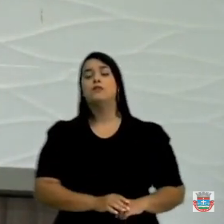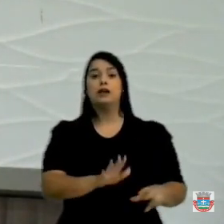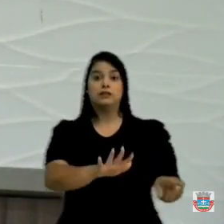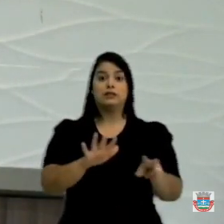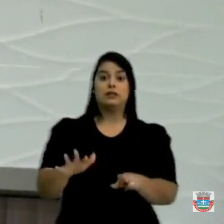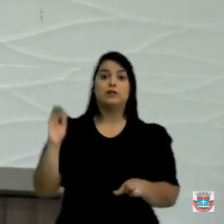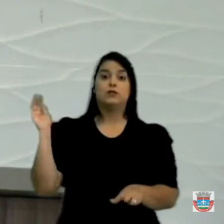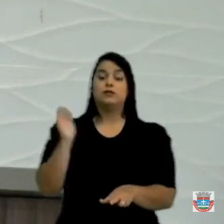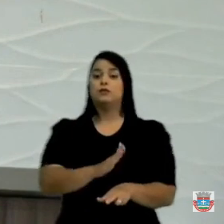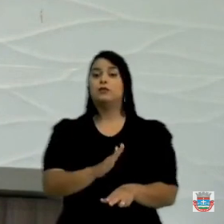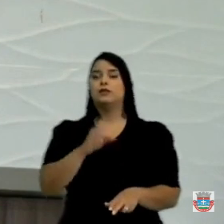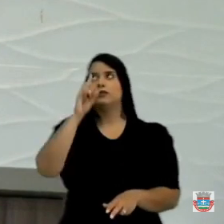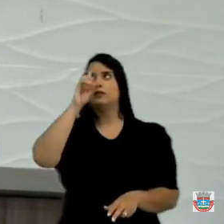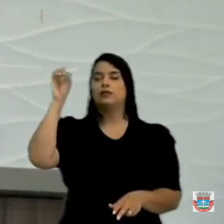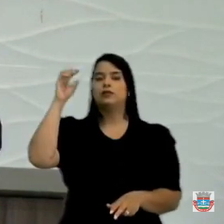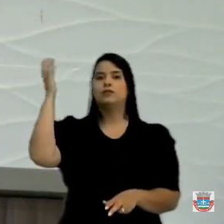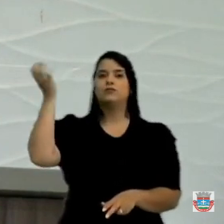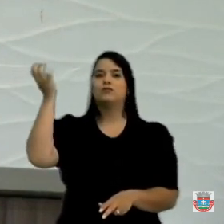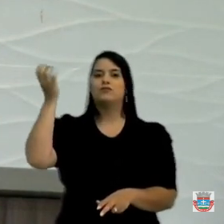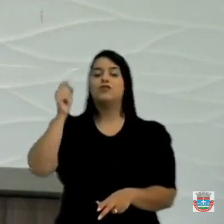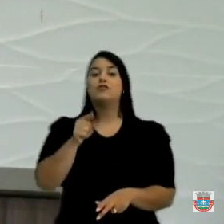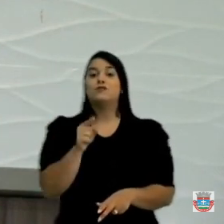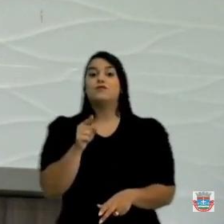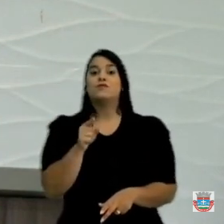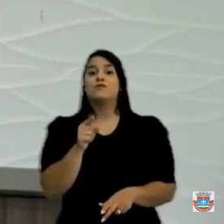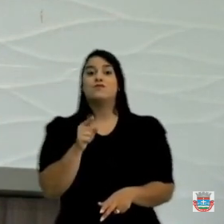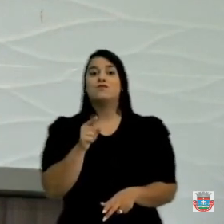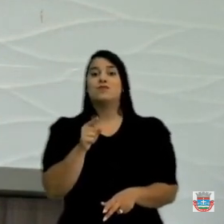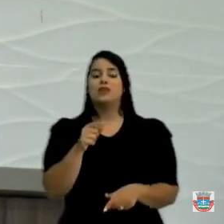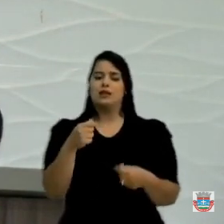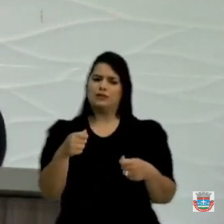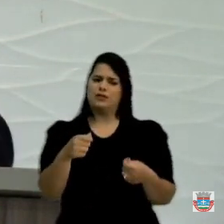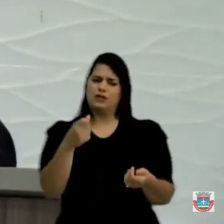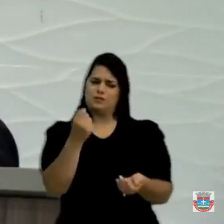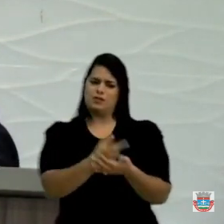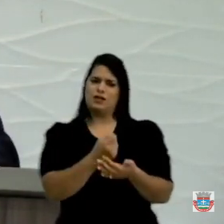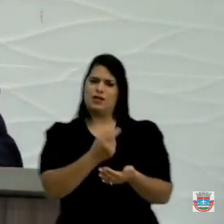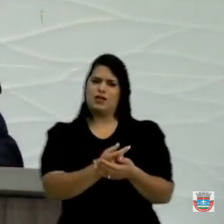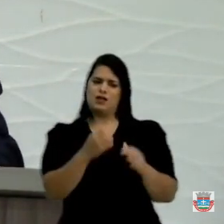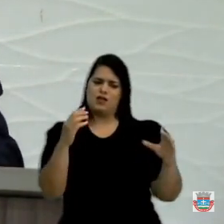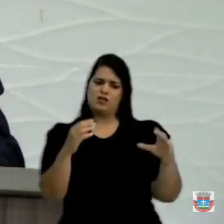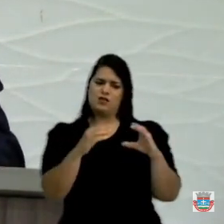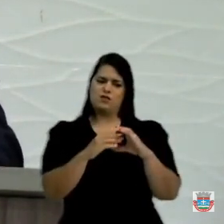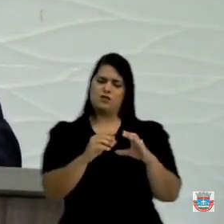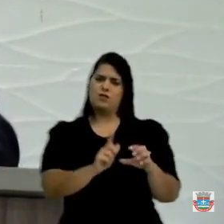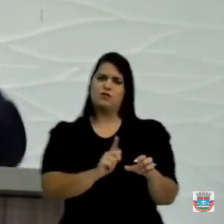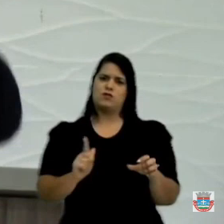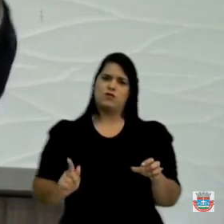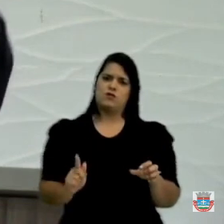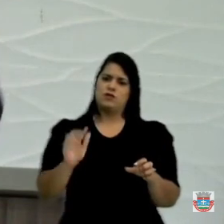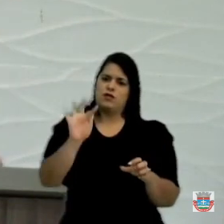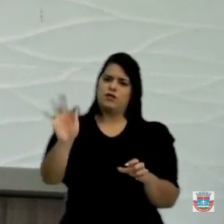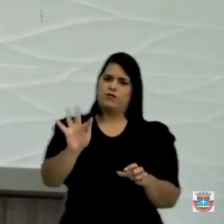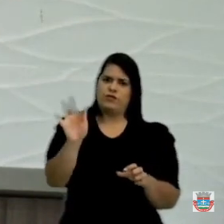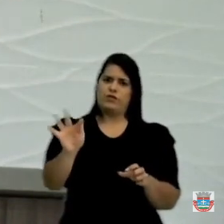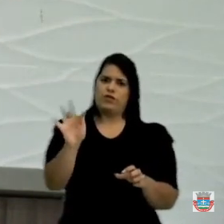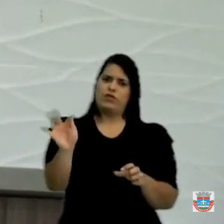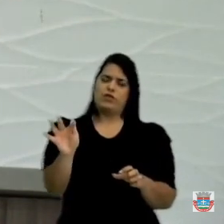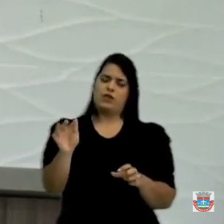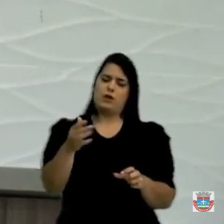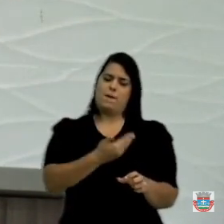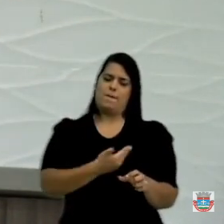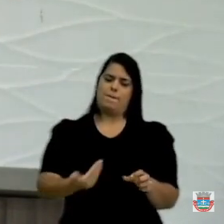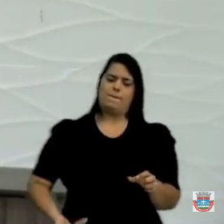semana, se Deus quiser, você que está em dado de planta aí com a Compesa, vá lá que o governo federal, que é o nosso presidente